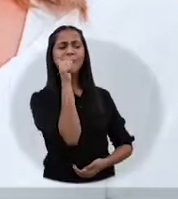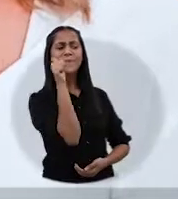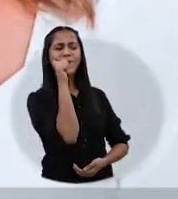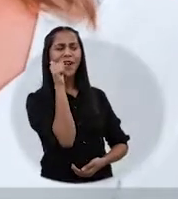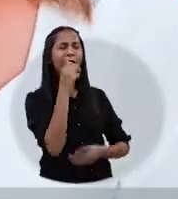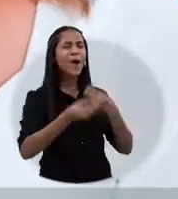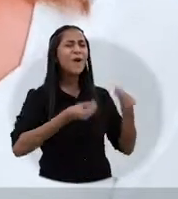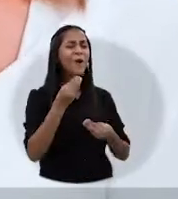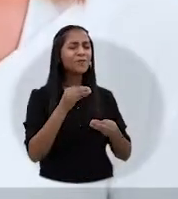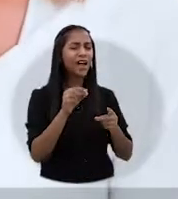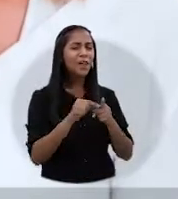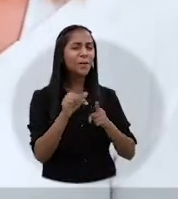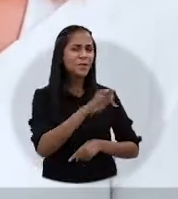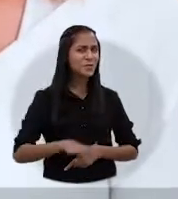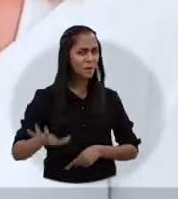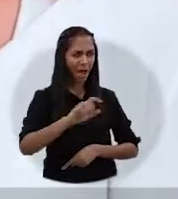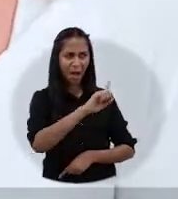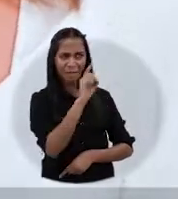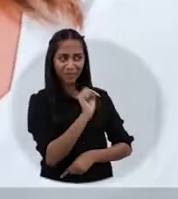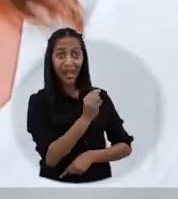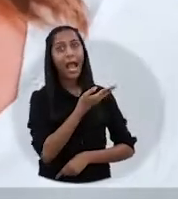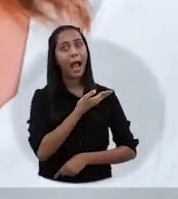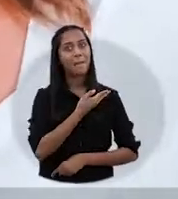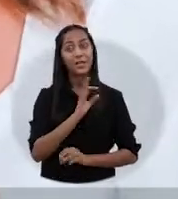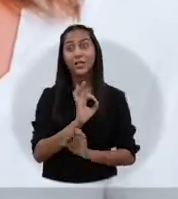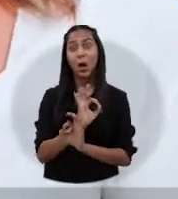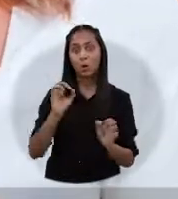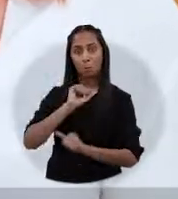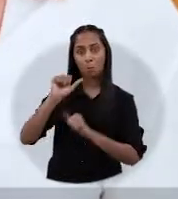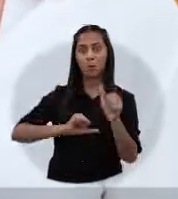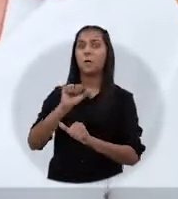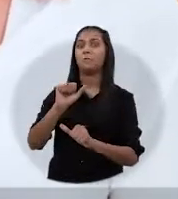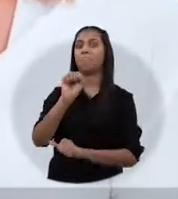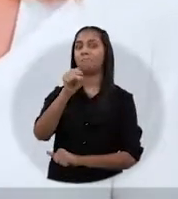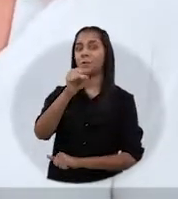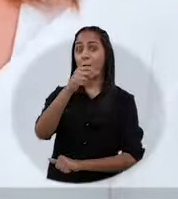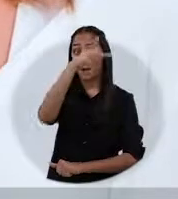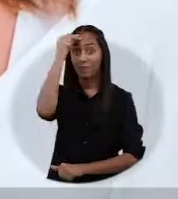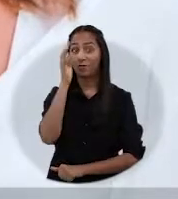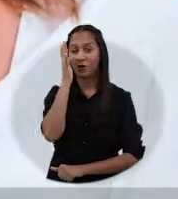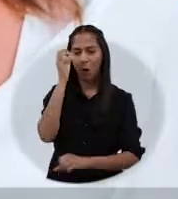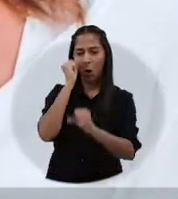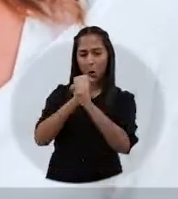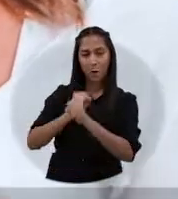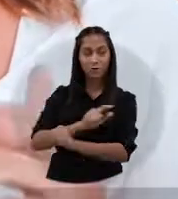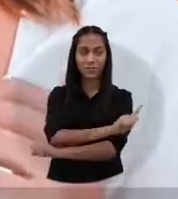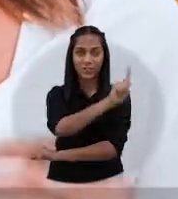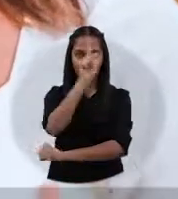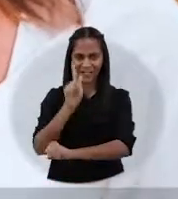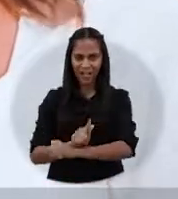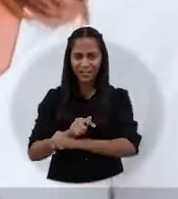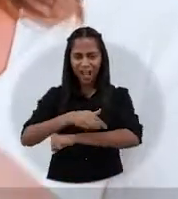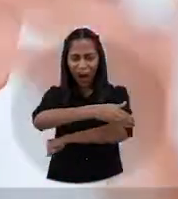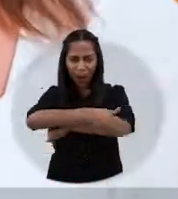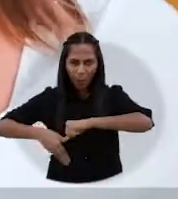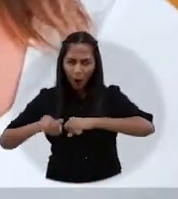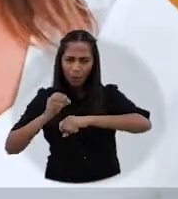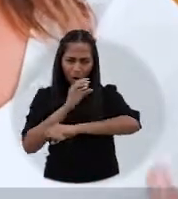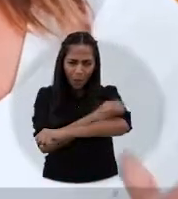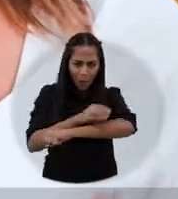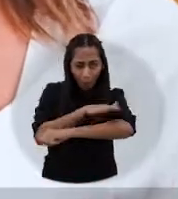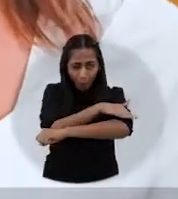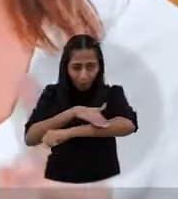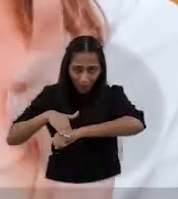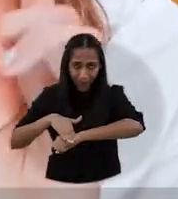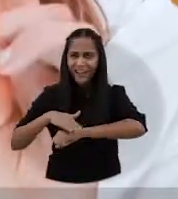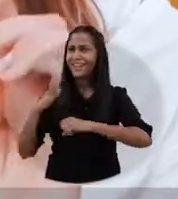Ô mulher, e como é que tá aí no Sumaré, hein? Amiga, aqui tá se transformando. A prefeita construiu um ginásio, está pavimentando